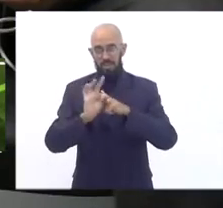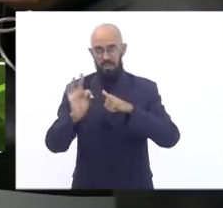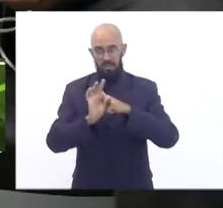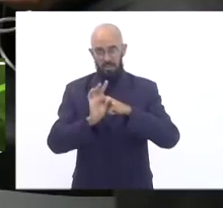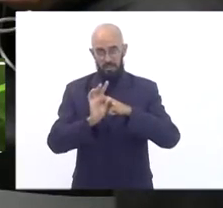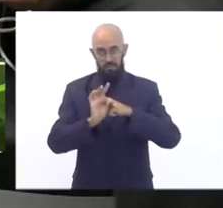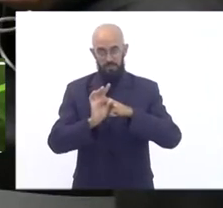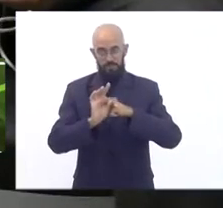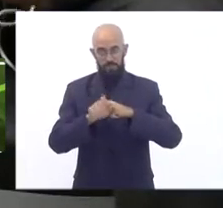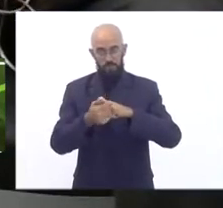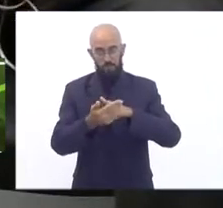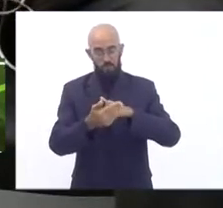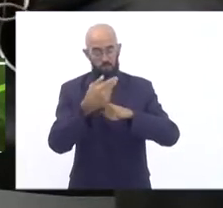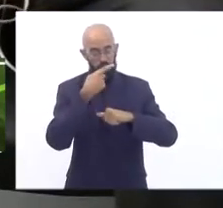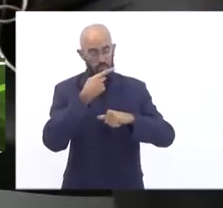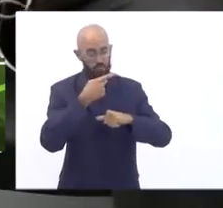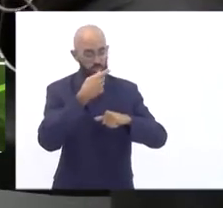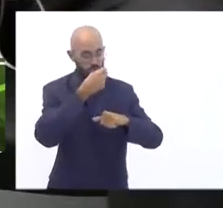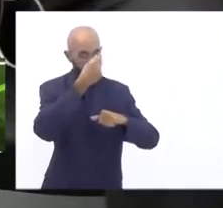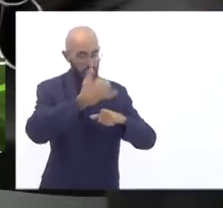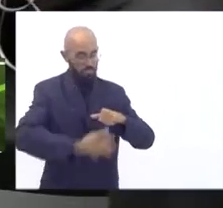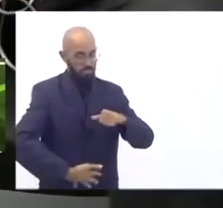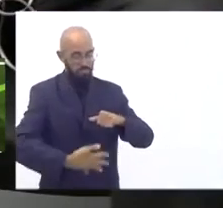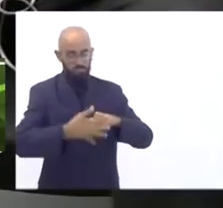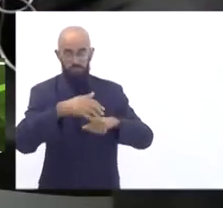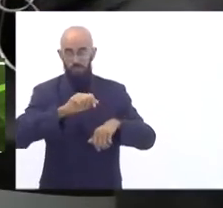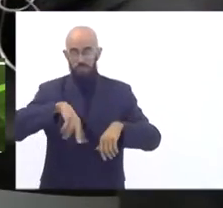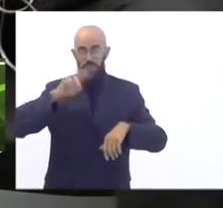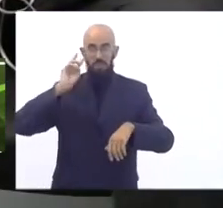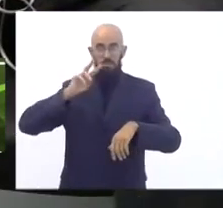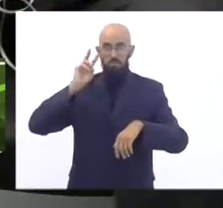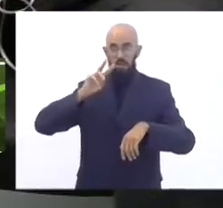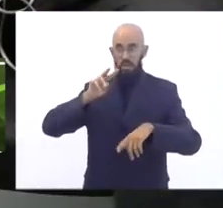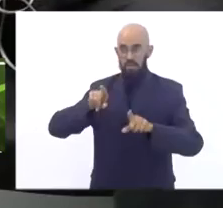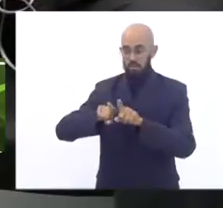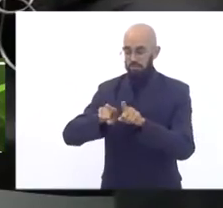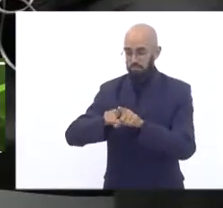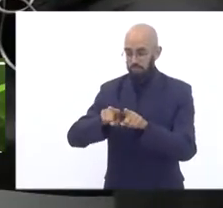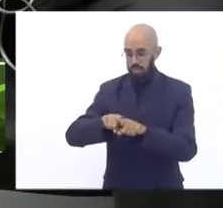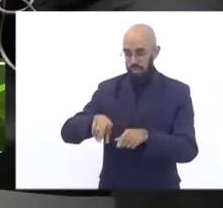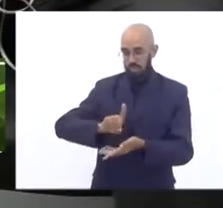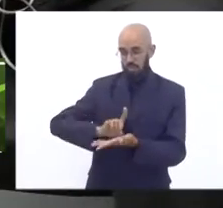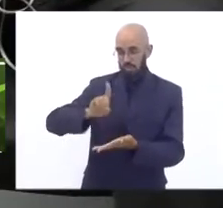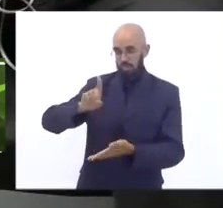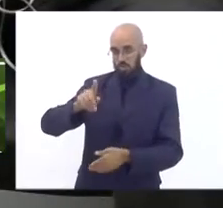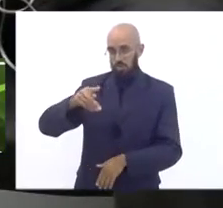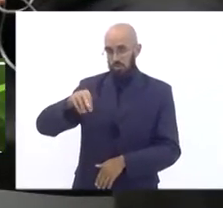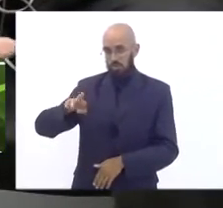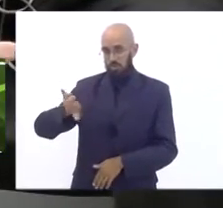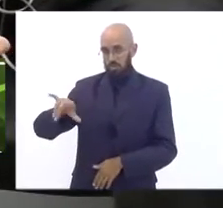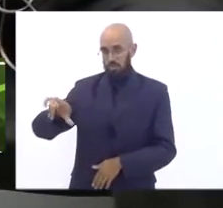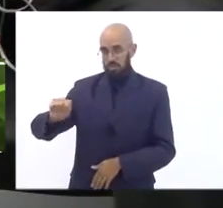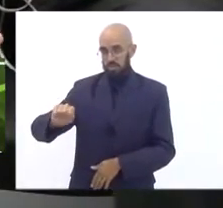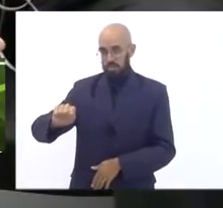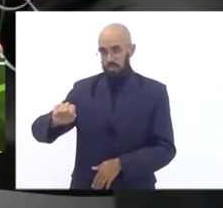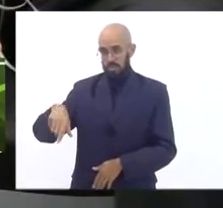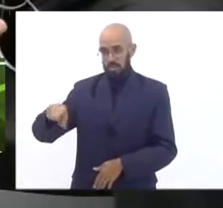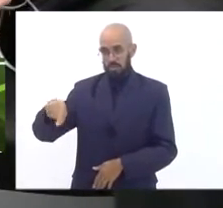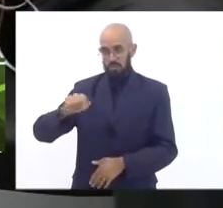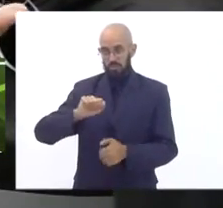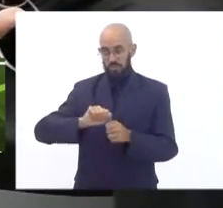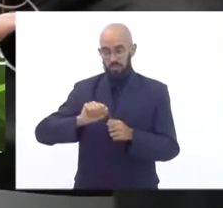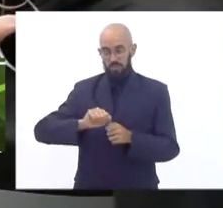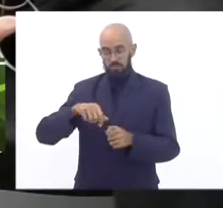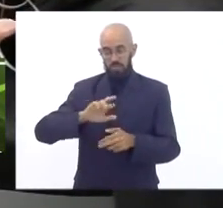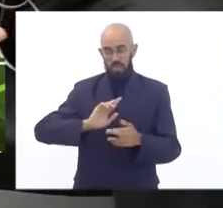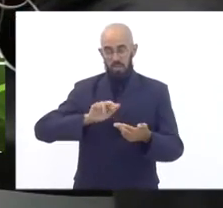e de lembrar aqui, deputado Luiz Paulo, embora a doutora Priscila tenha feito referência a uma outra resolução